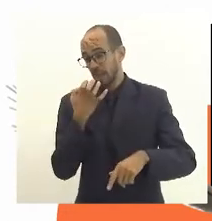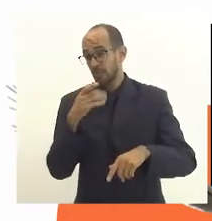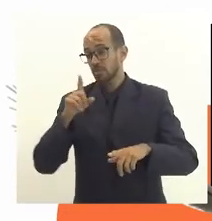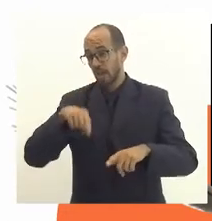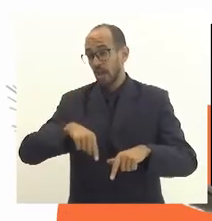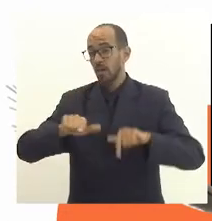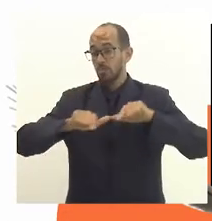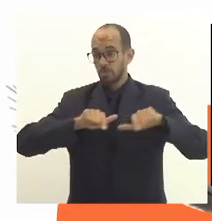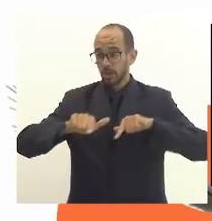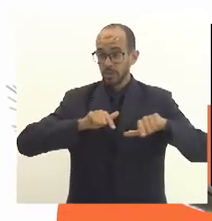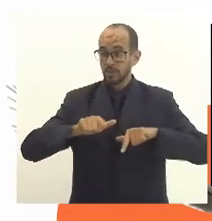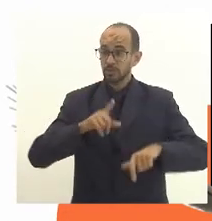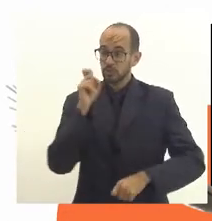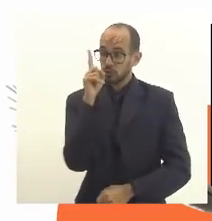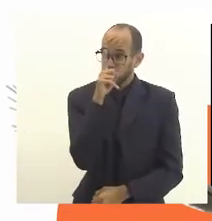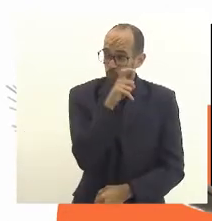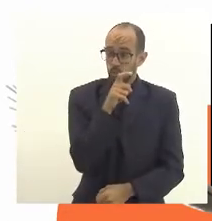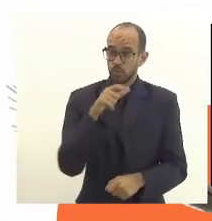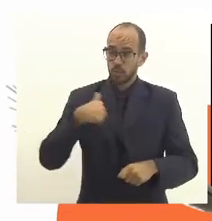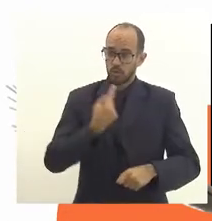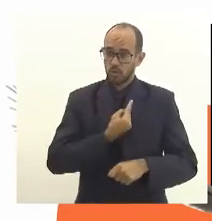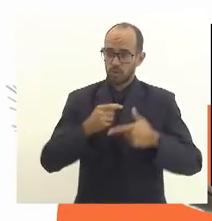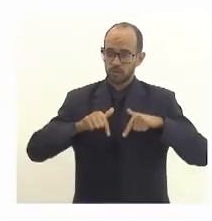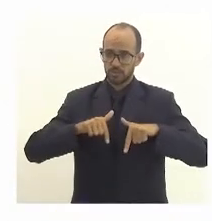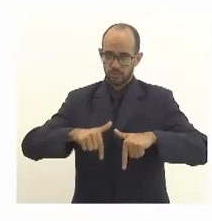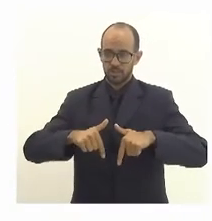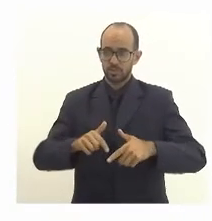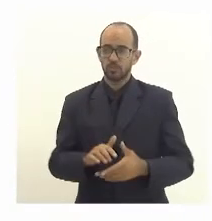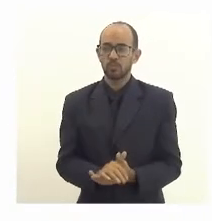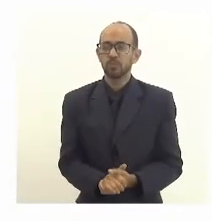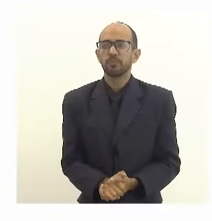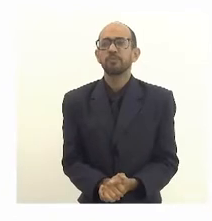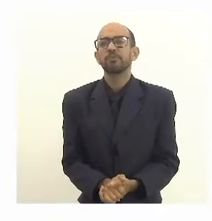dificulta a nossa atuação. Podemos passar?